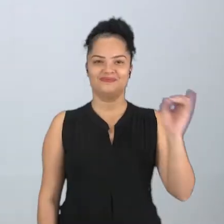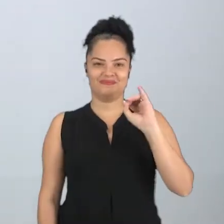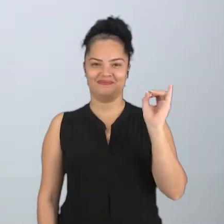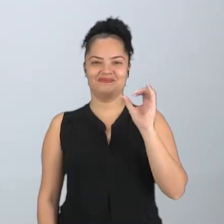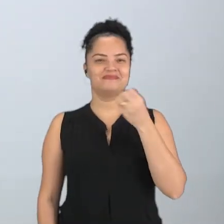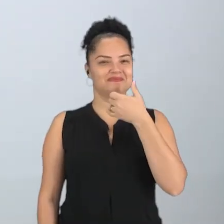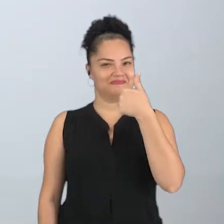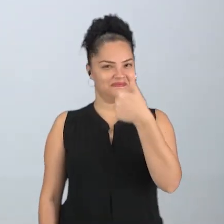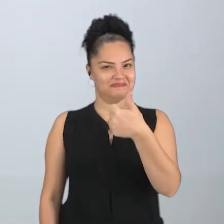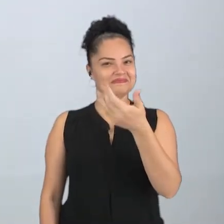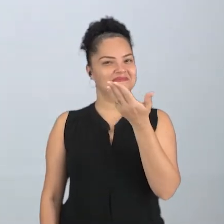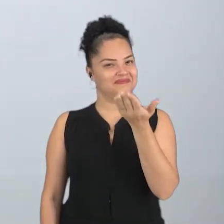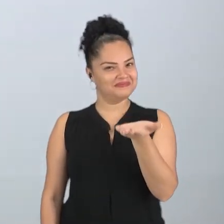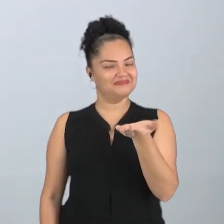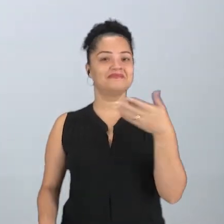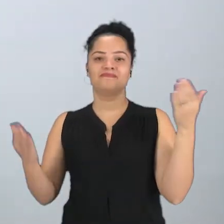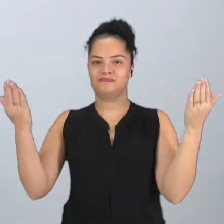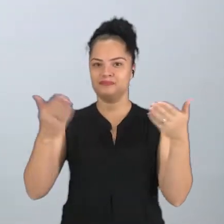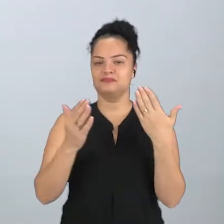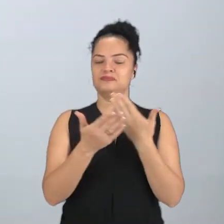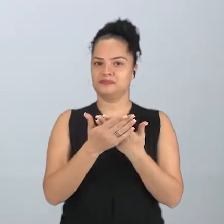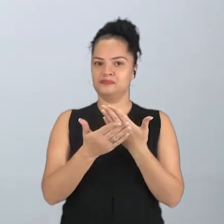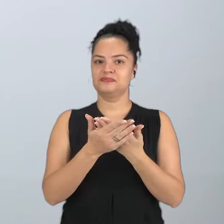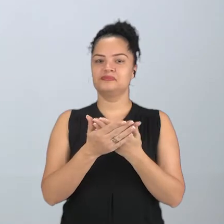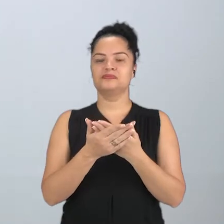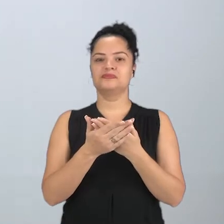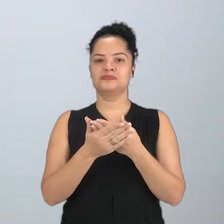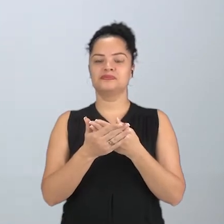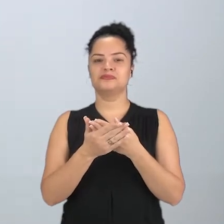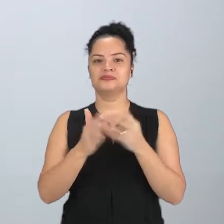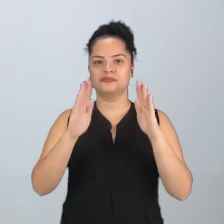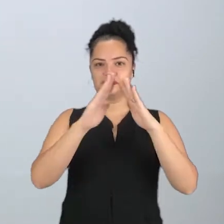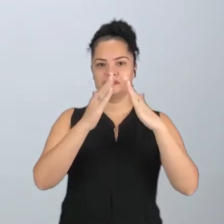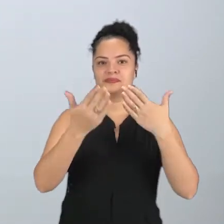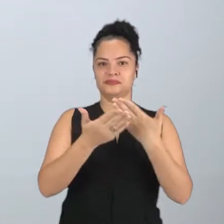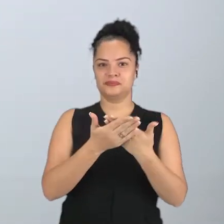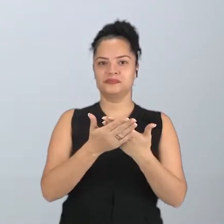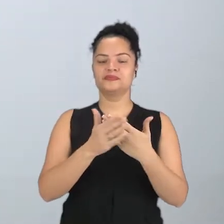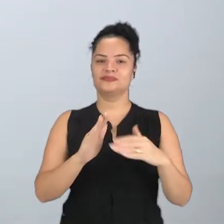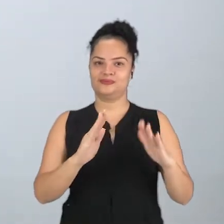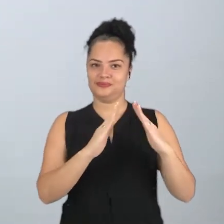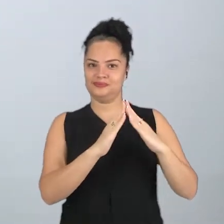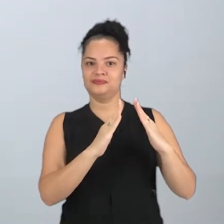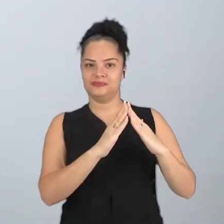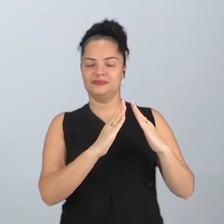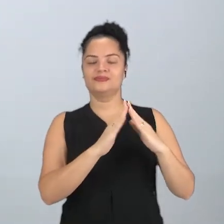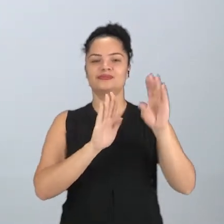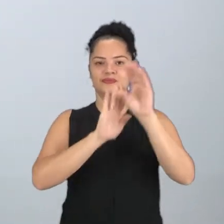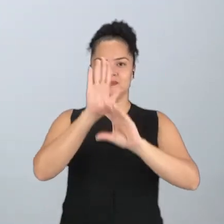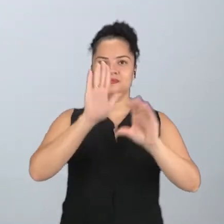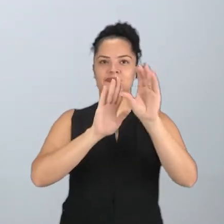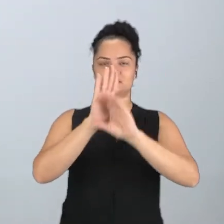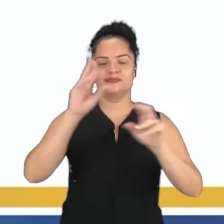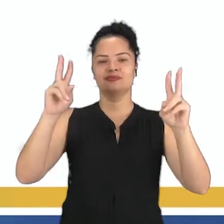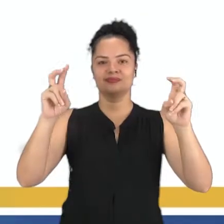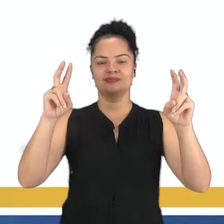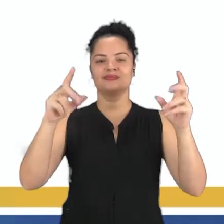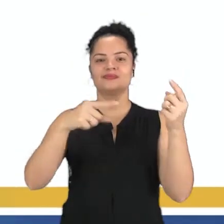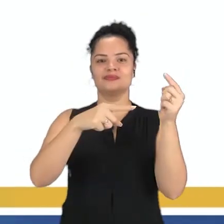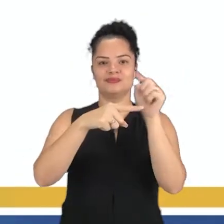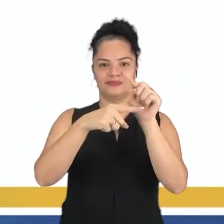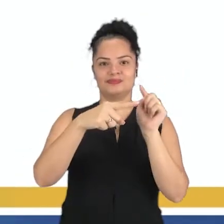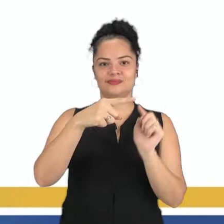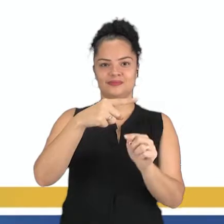Olá, tudo bem com você? Hoje vamos para mais uma aula do projeto Escola em Casa. Hoje a nossa aula vai ser sobre o conteúdo de divisão envolvendo